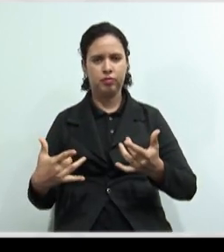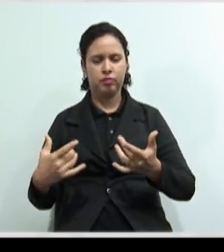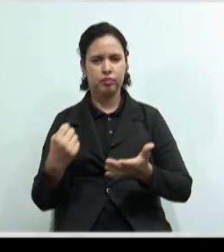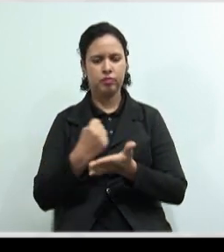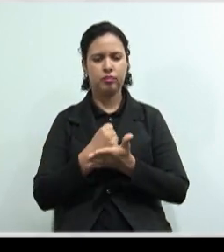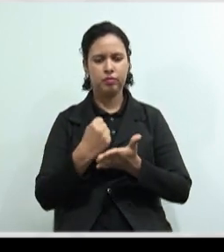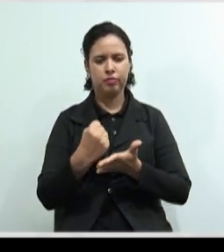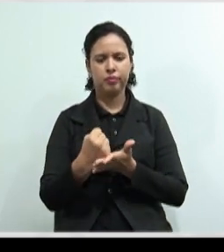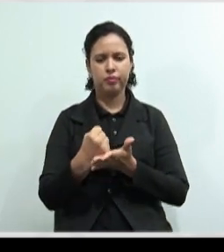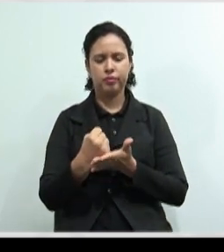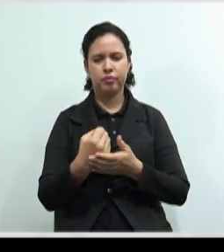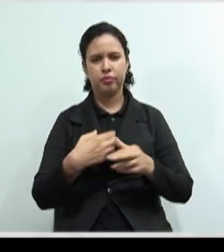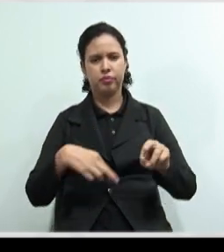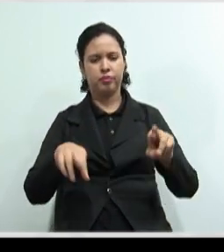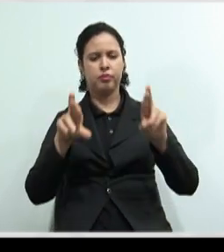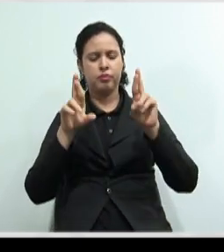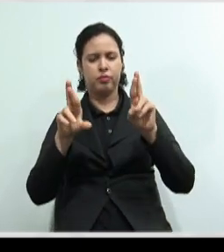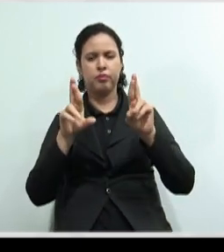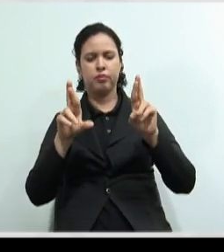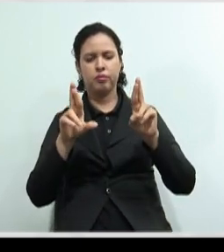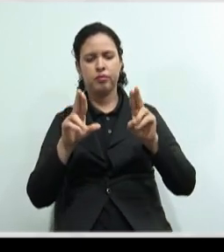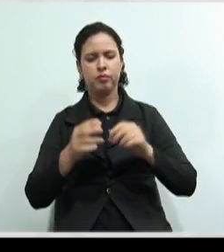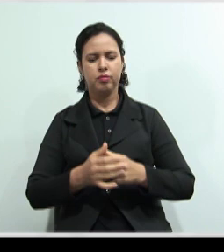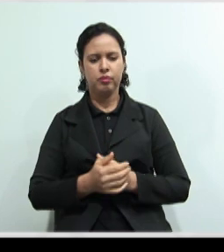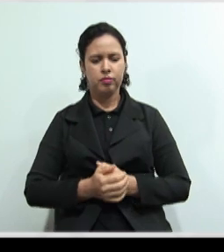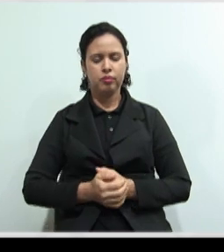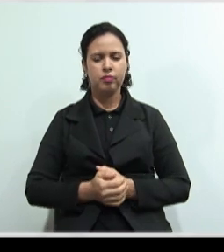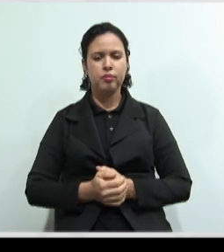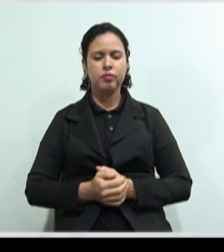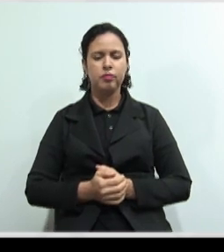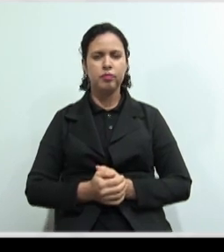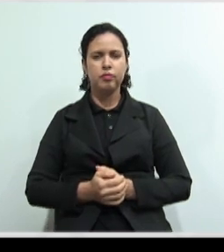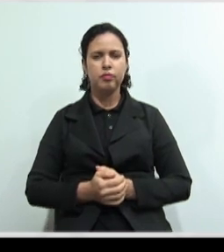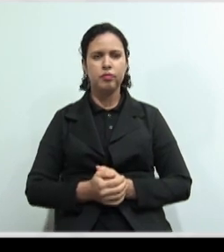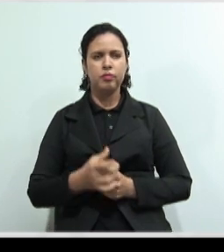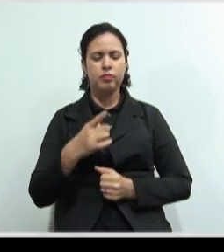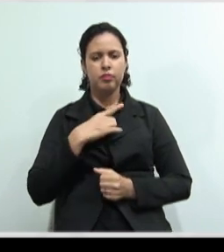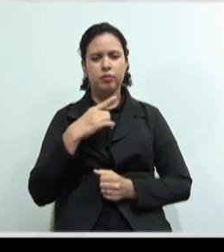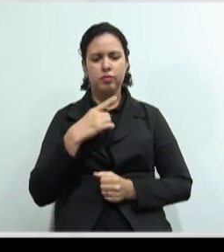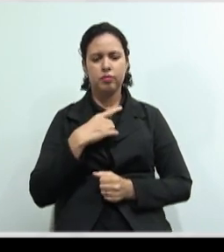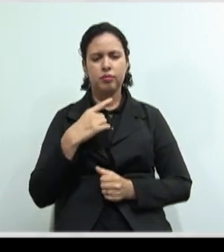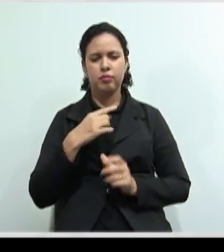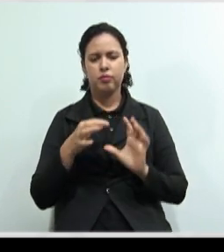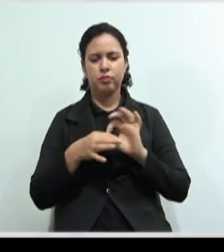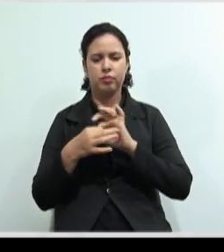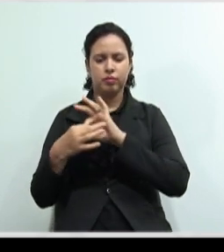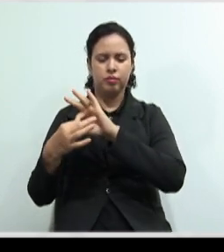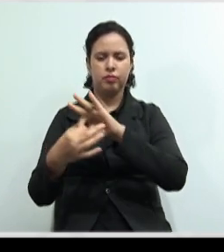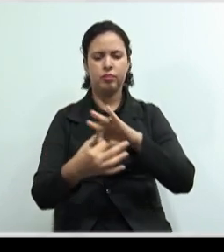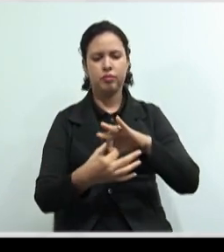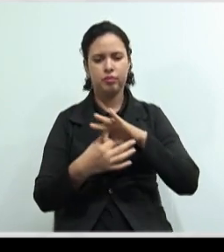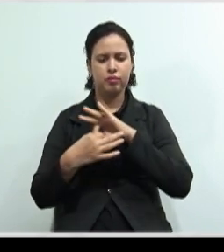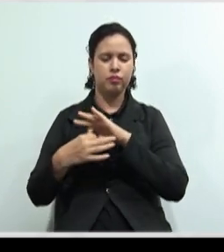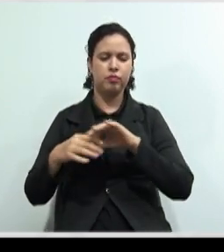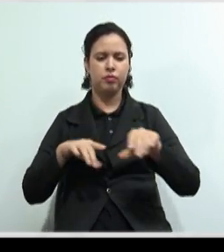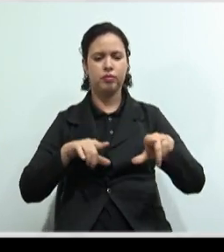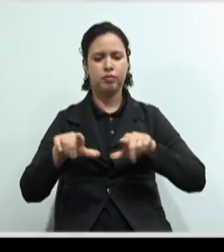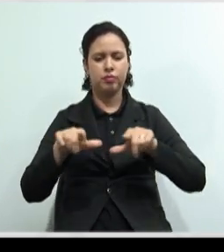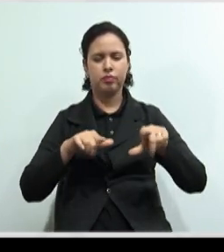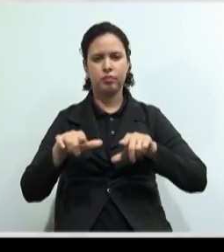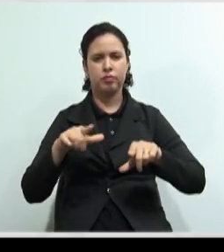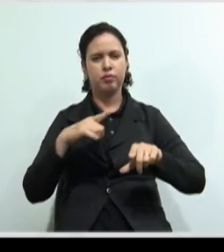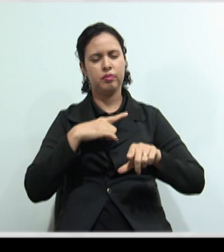afetam. A gente vai ter, então, uma entrelação muito melhor, né, entre produtores e os empregados. A gente vai ver